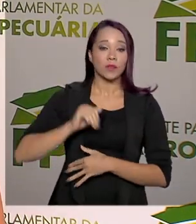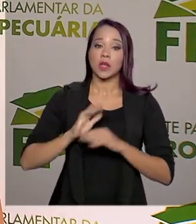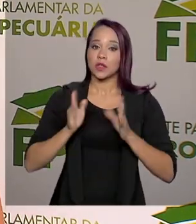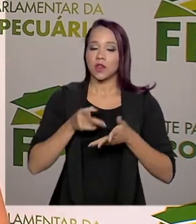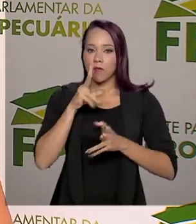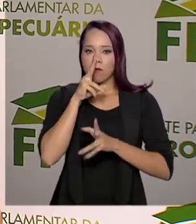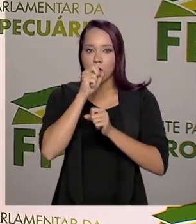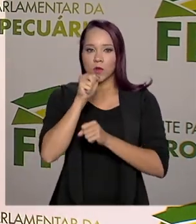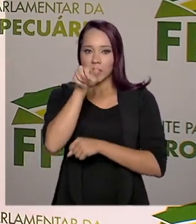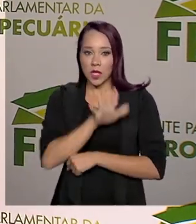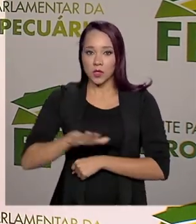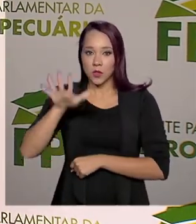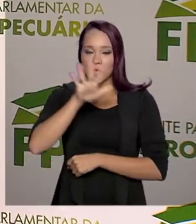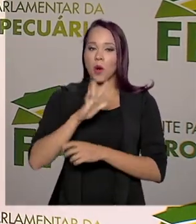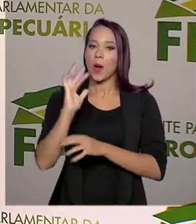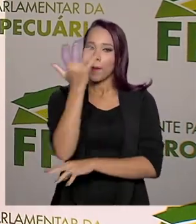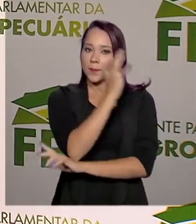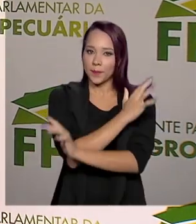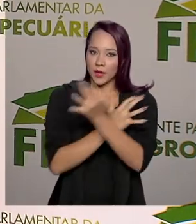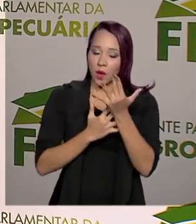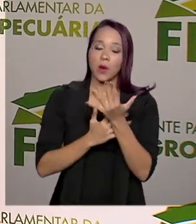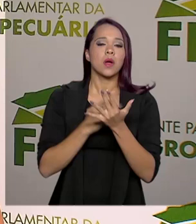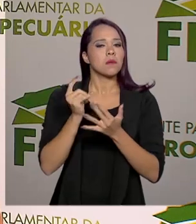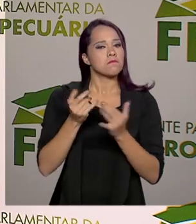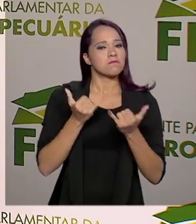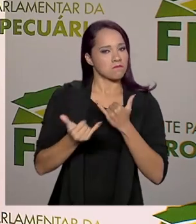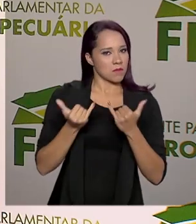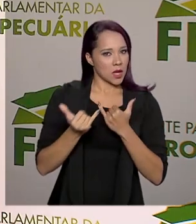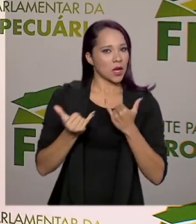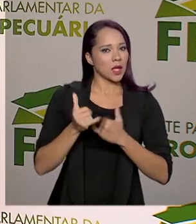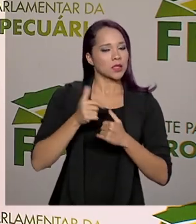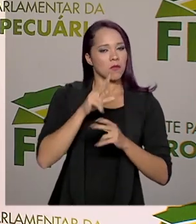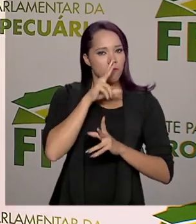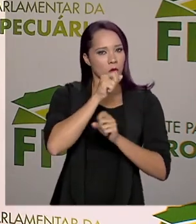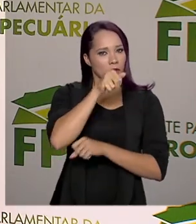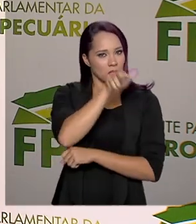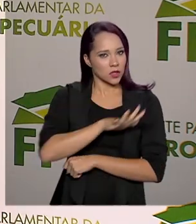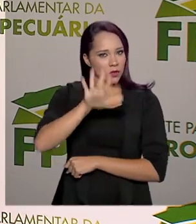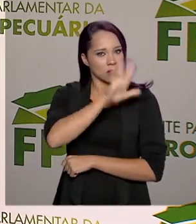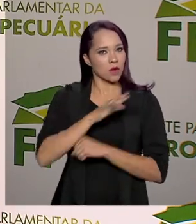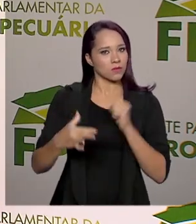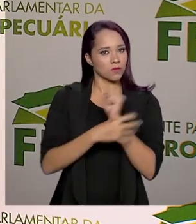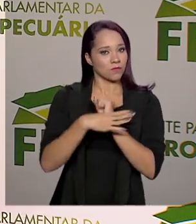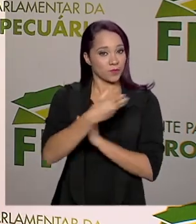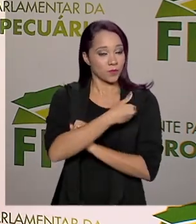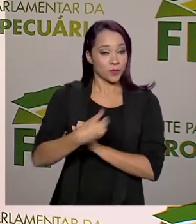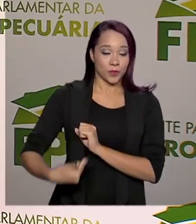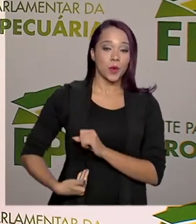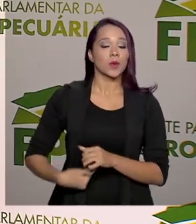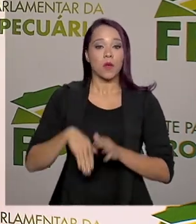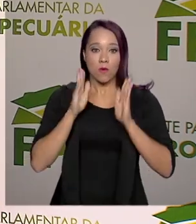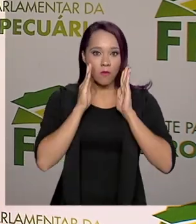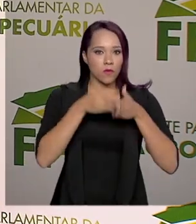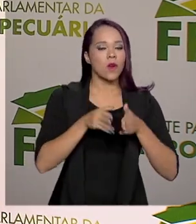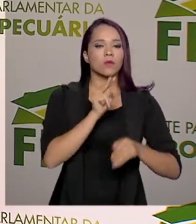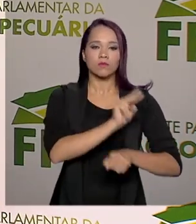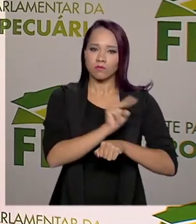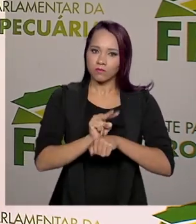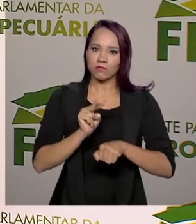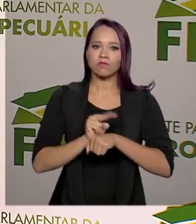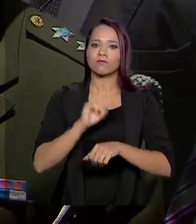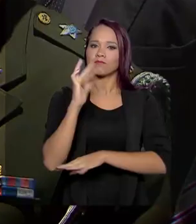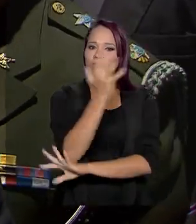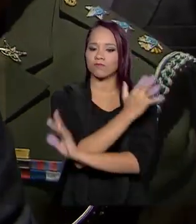Força Nacional Ambiental vai ser semelhante à Força Nacional de Segurança Pública, com foco na proteção da